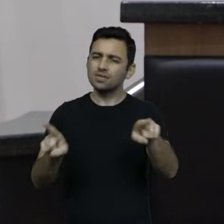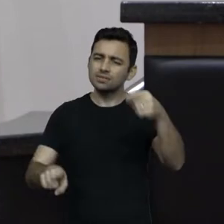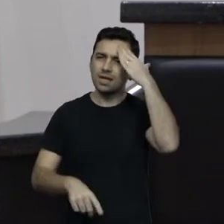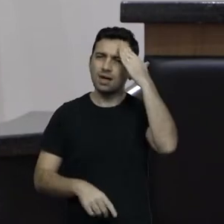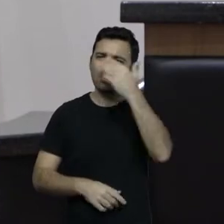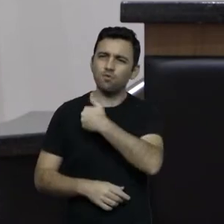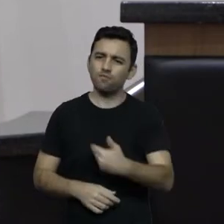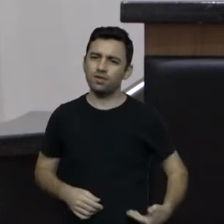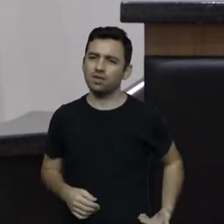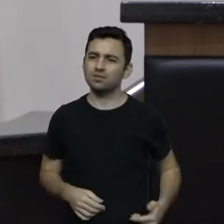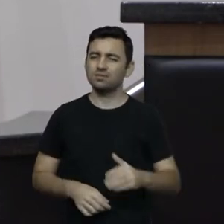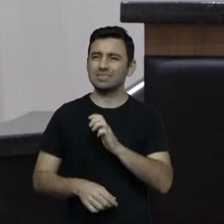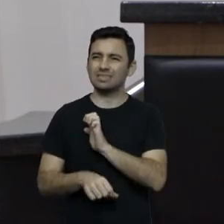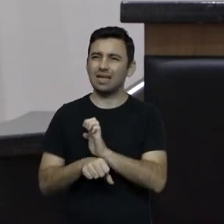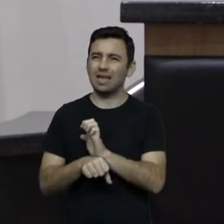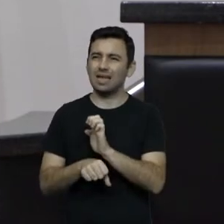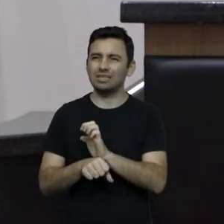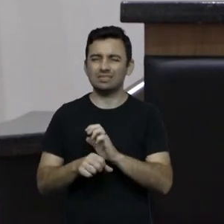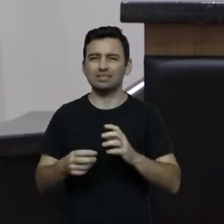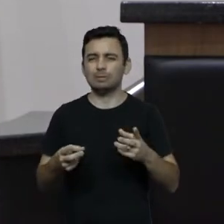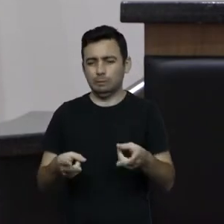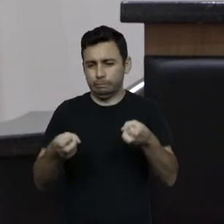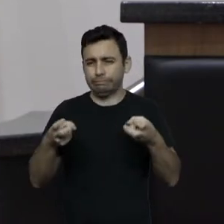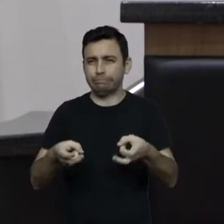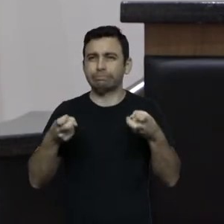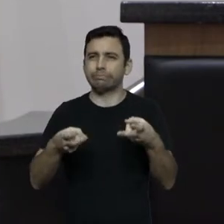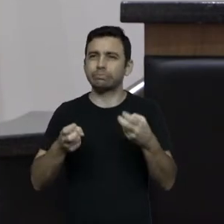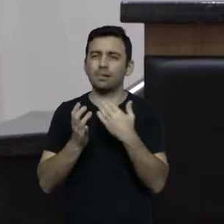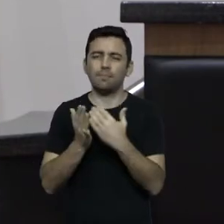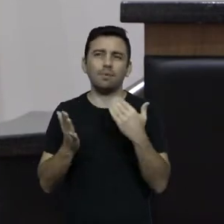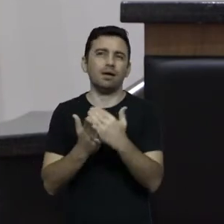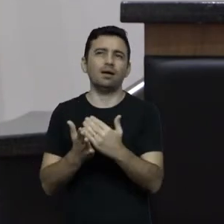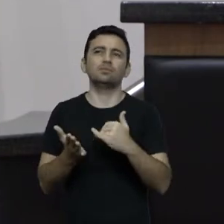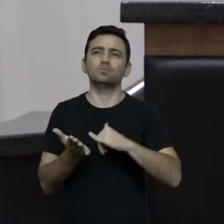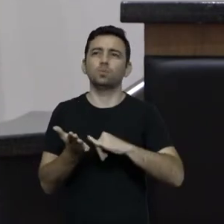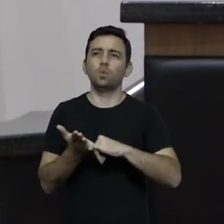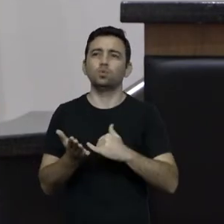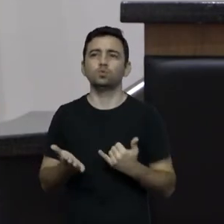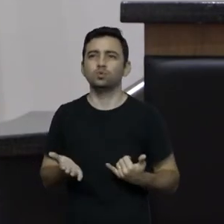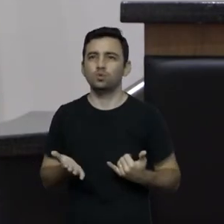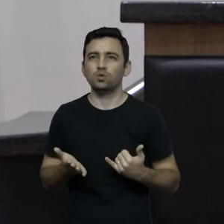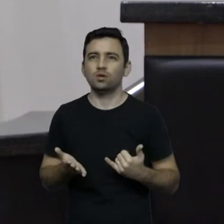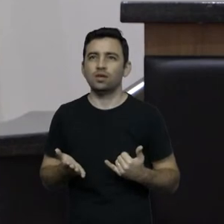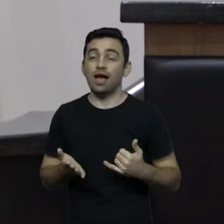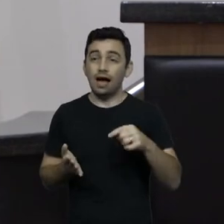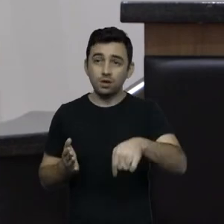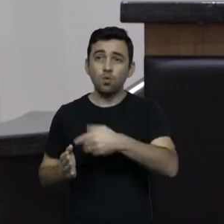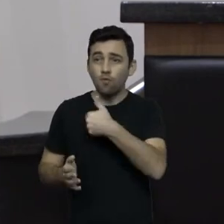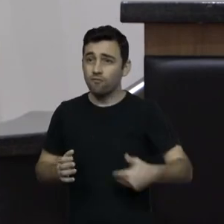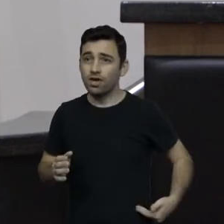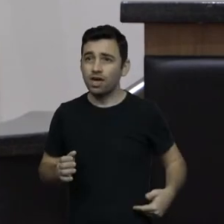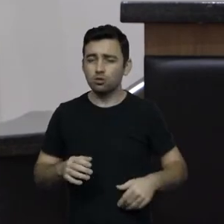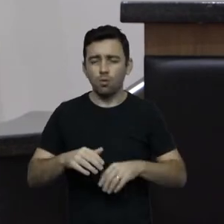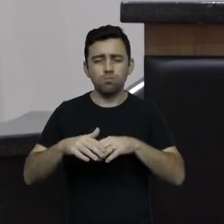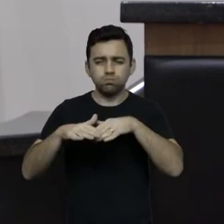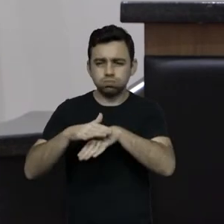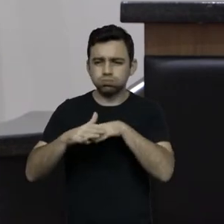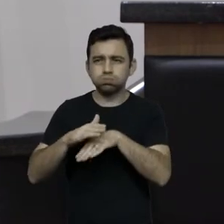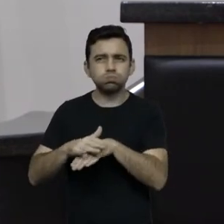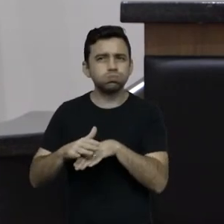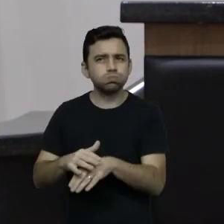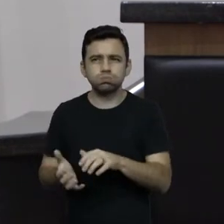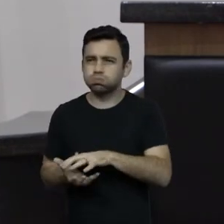deu a voracidade enorme imposto nunca governo teve vou tanto dinheiro em caixa e não abriu mão de